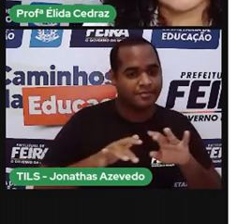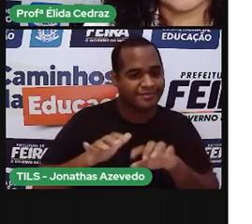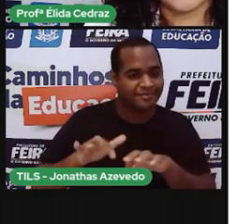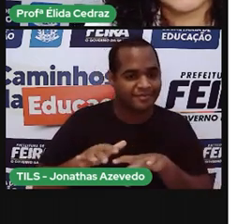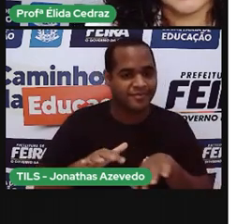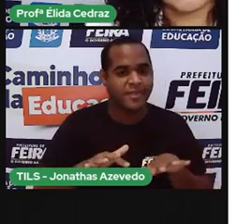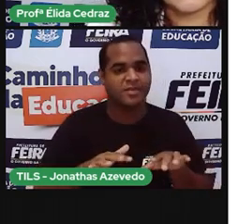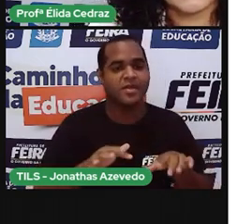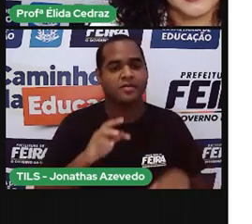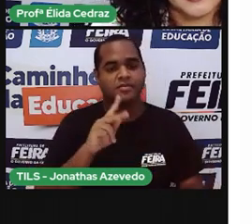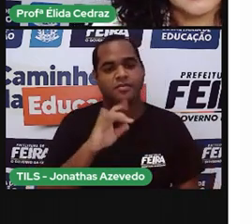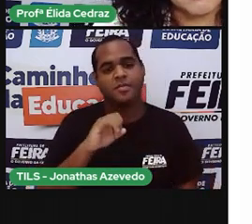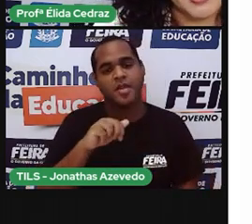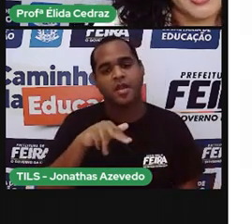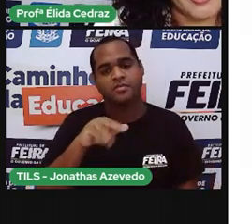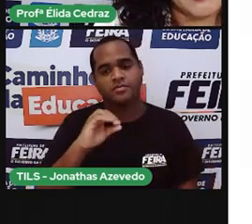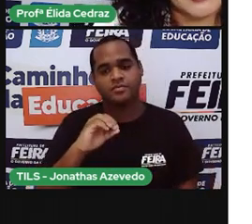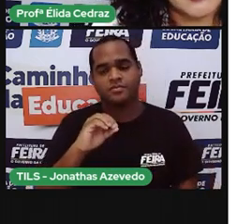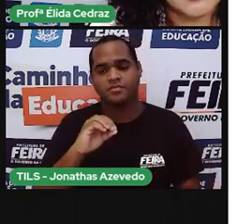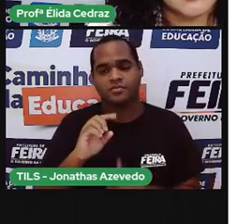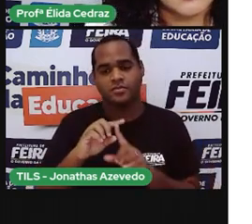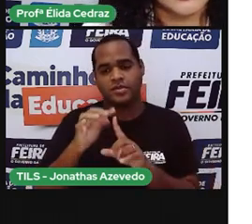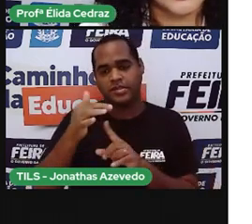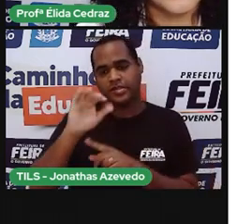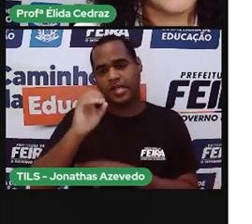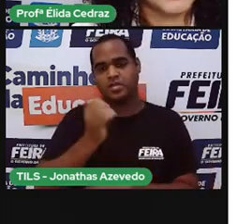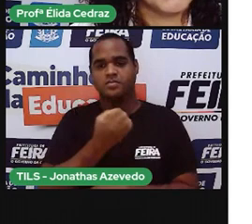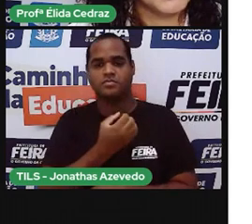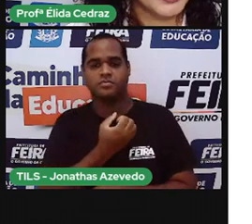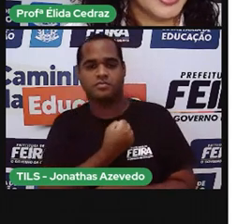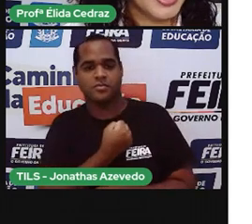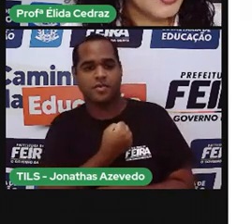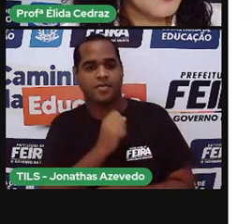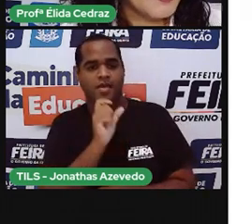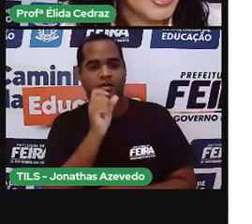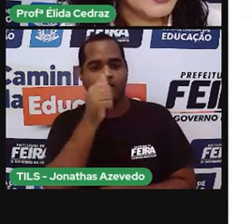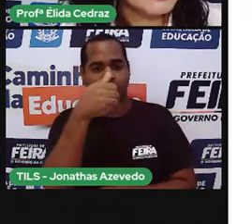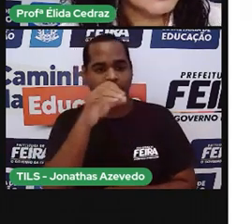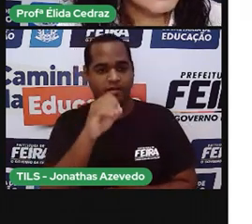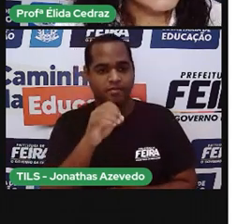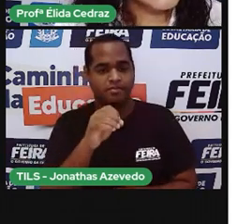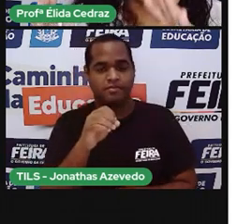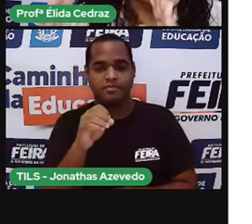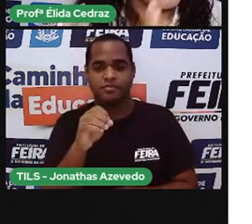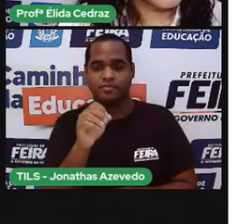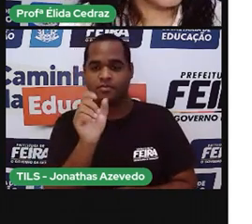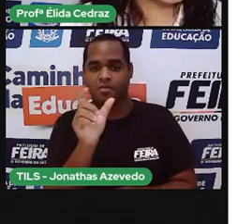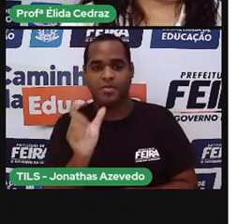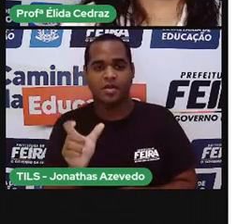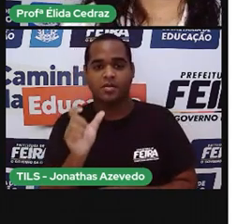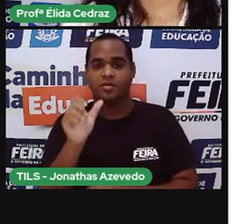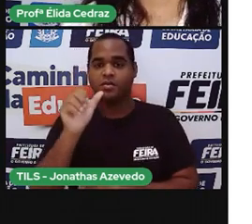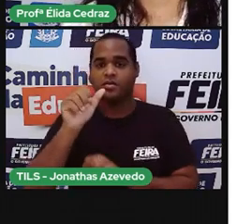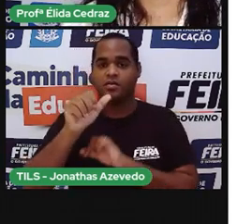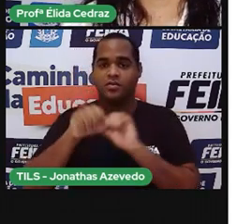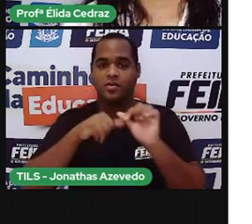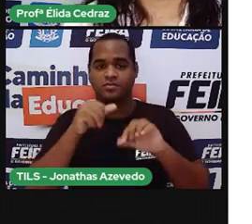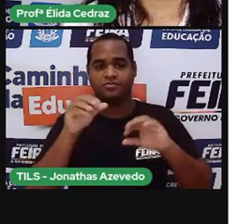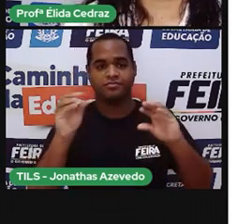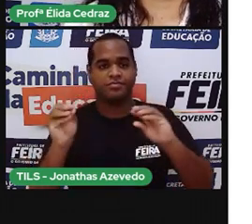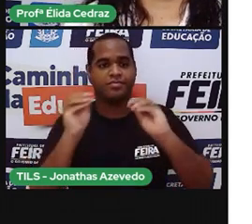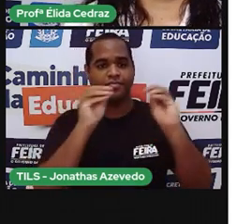Ok? Então, nós temos 10 palavras. Nós vamos arrumá-las em ordem alfabética.